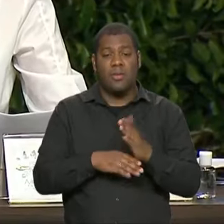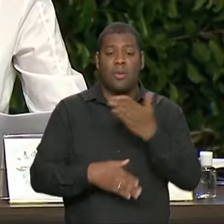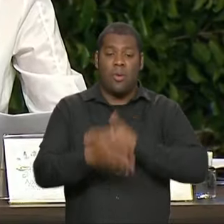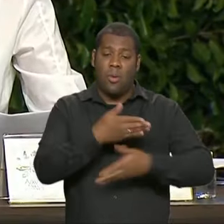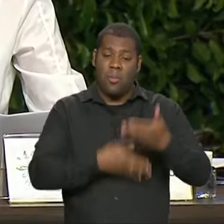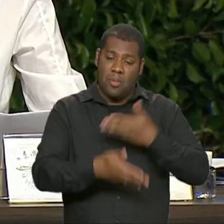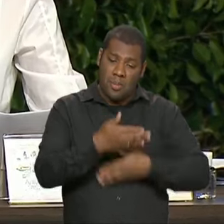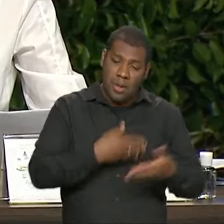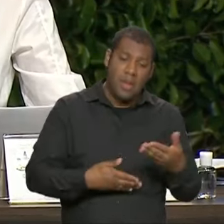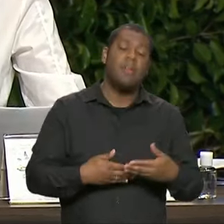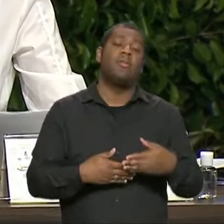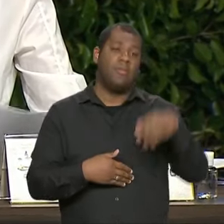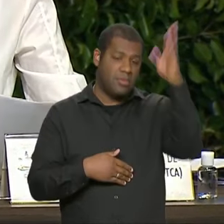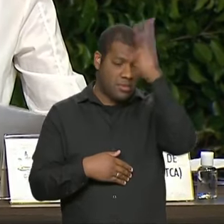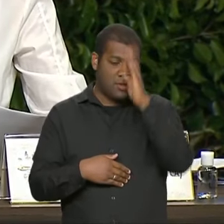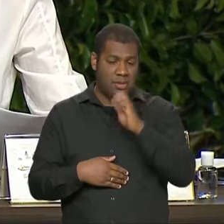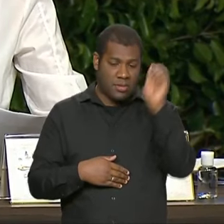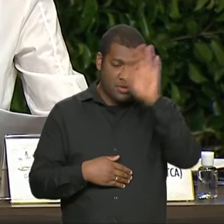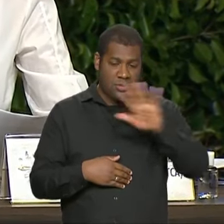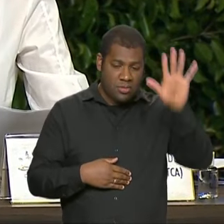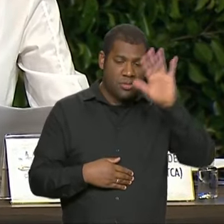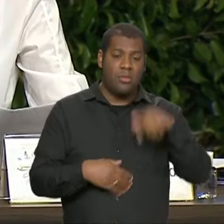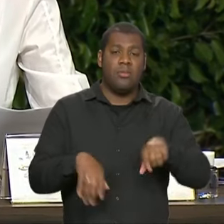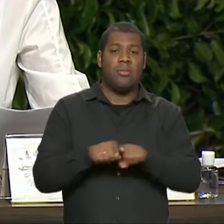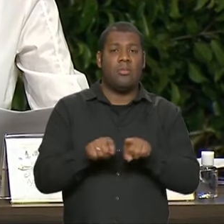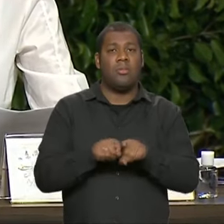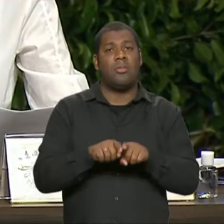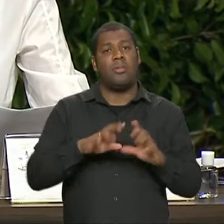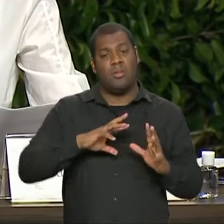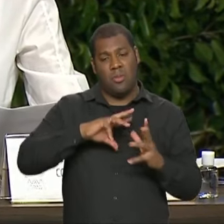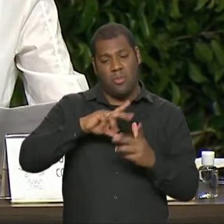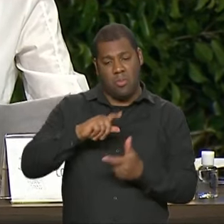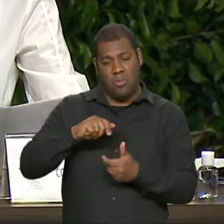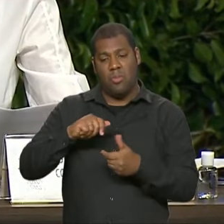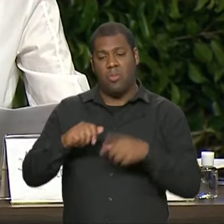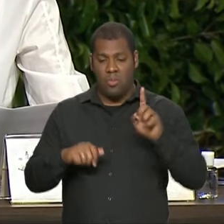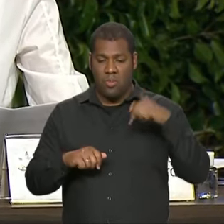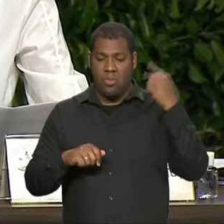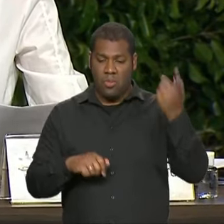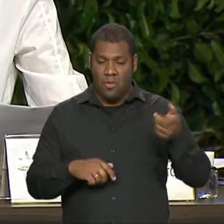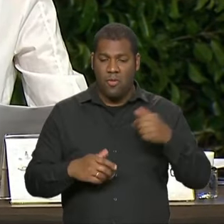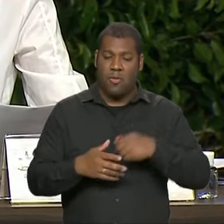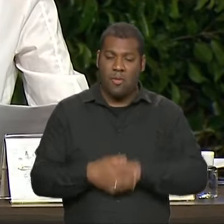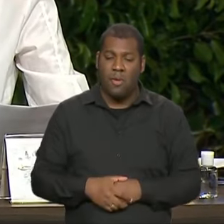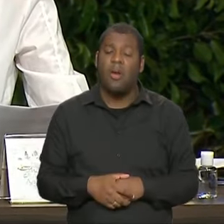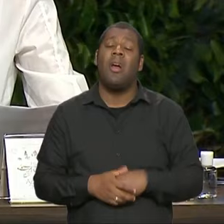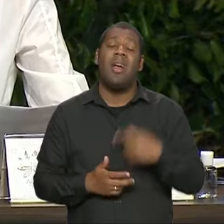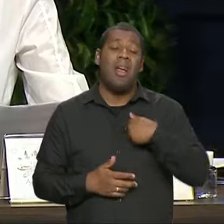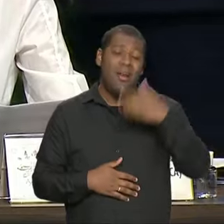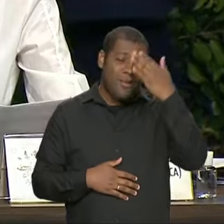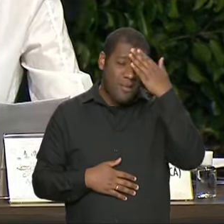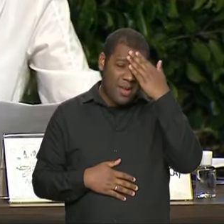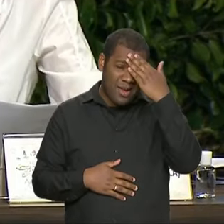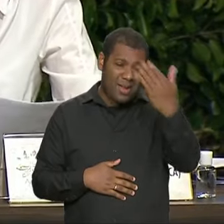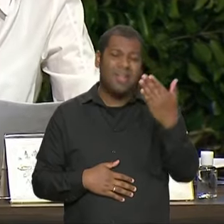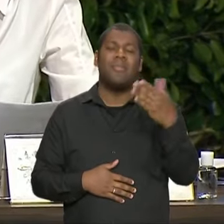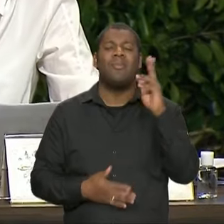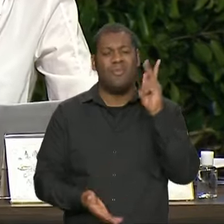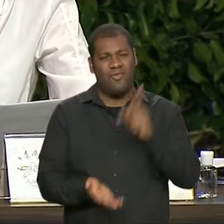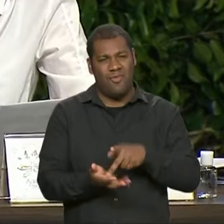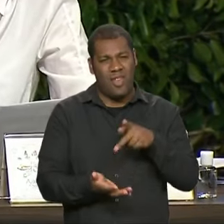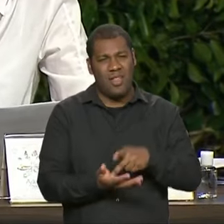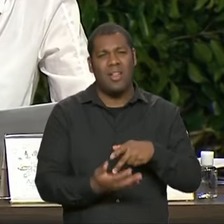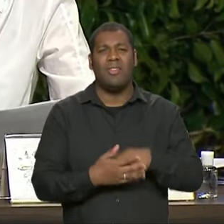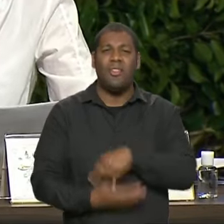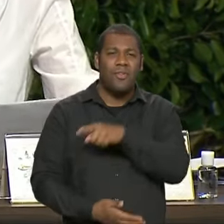e trinacionais que possuímos no marco dos 8 países. Eu quero expressar o nosso agradecimento profundo